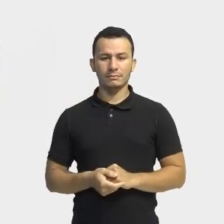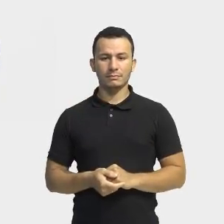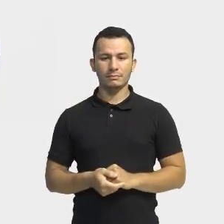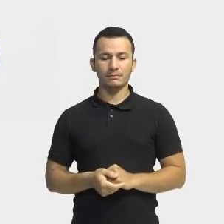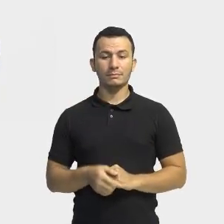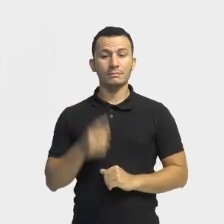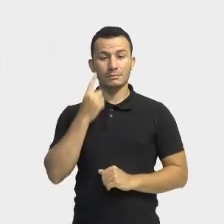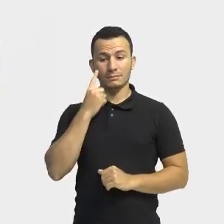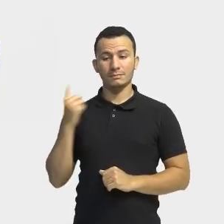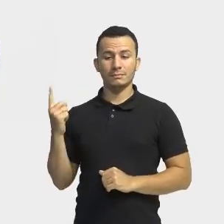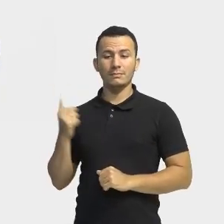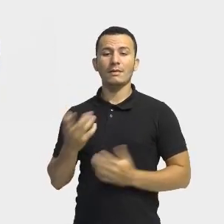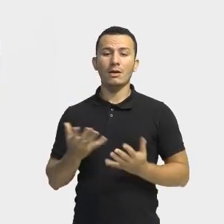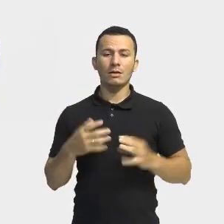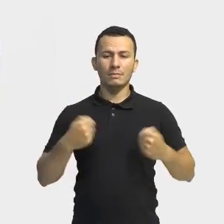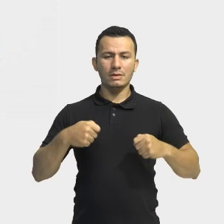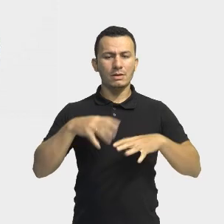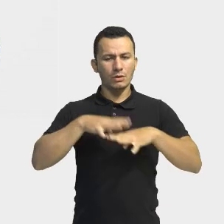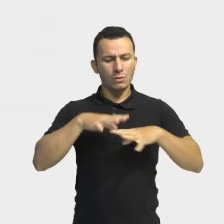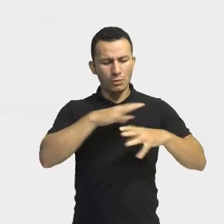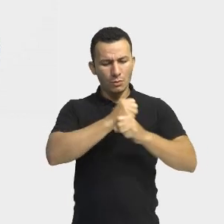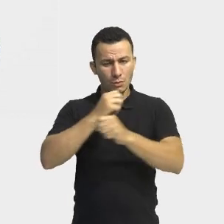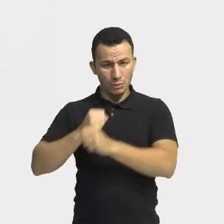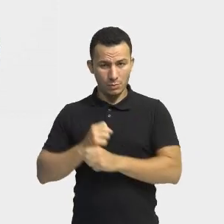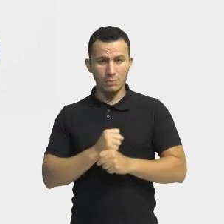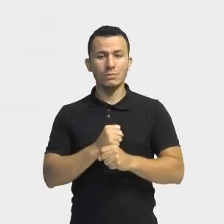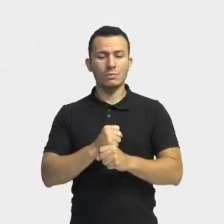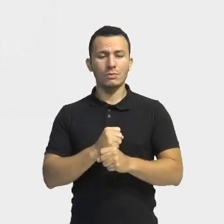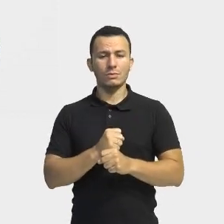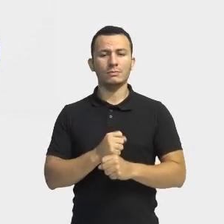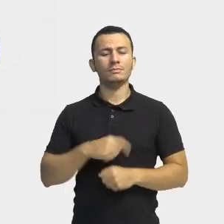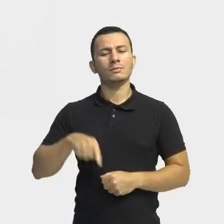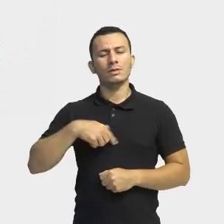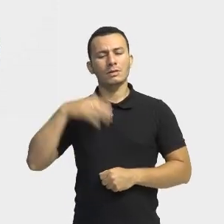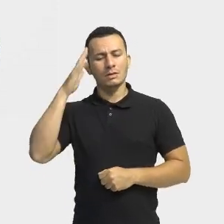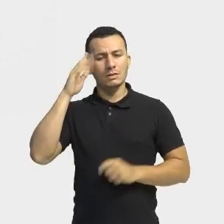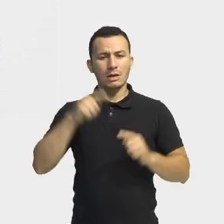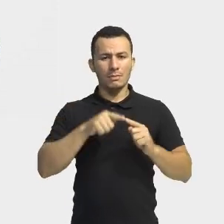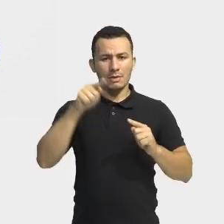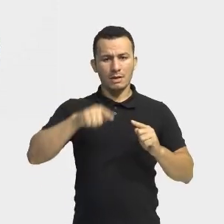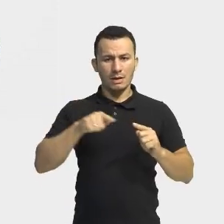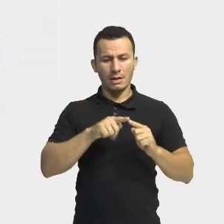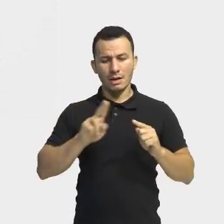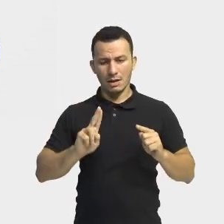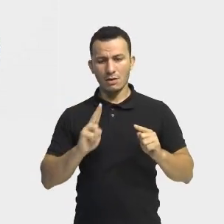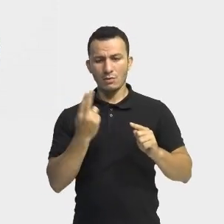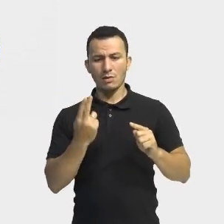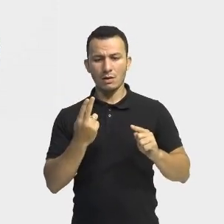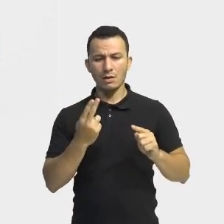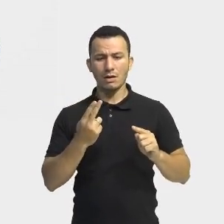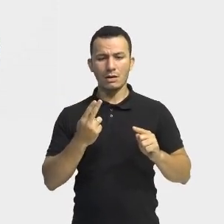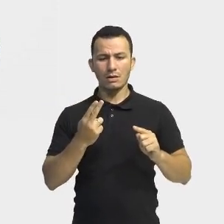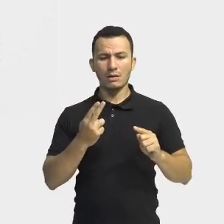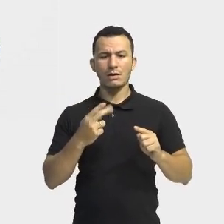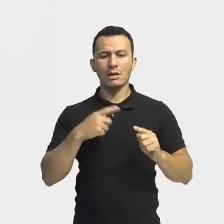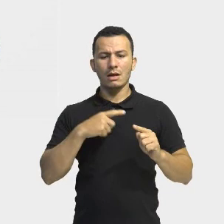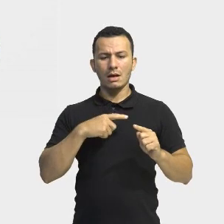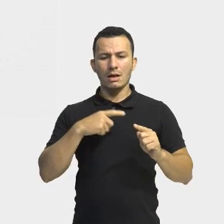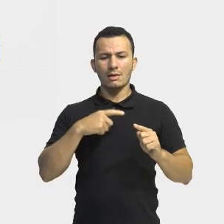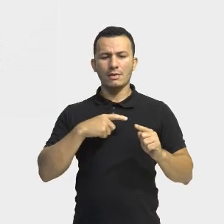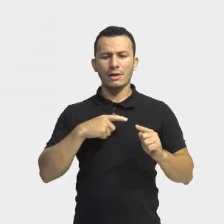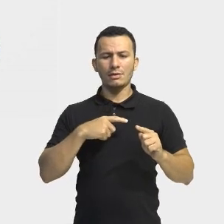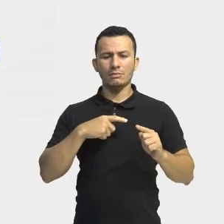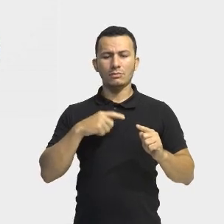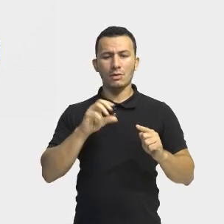Agora é uma questãozinha de cálculo, sendo que o ΔH de formação do óxido de cobre